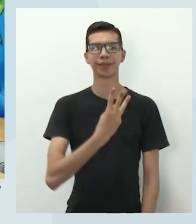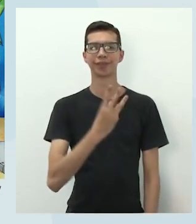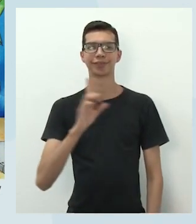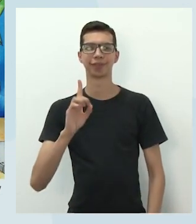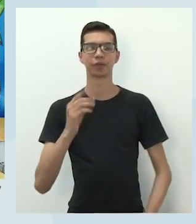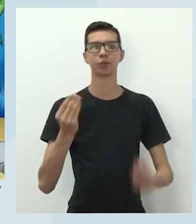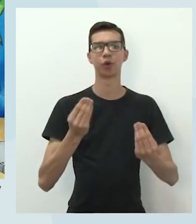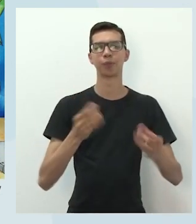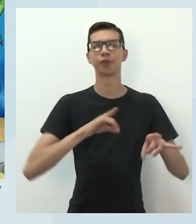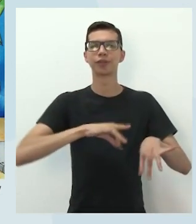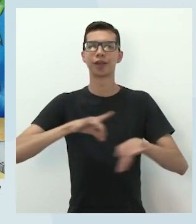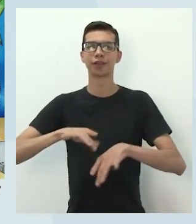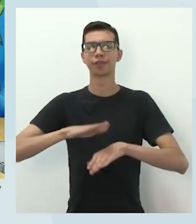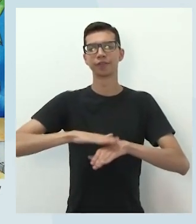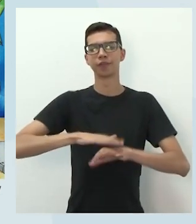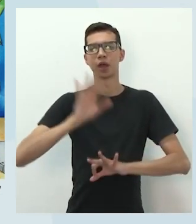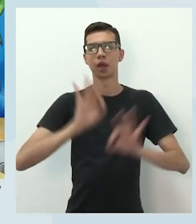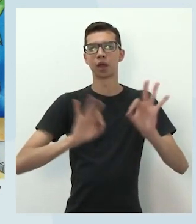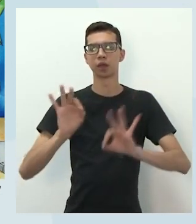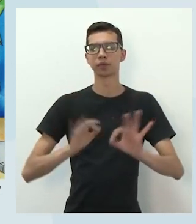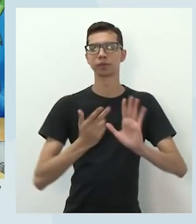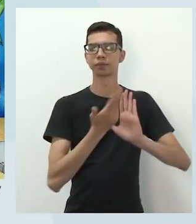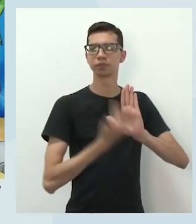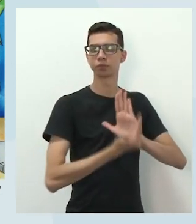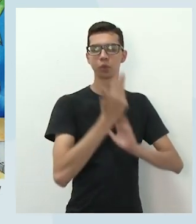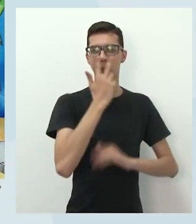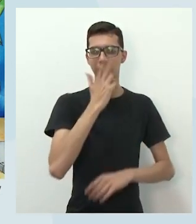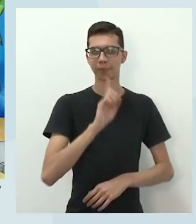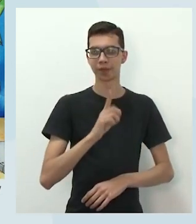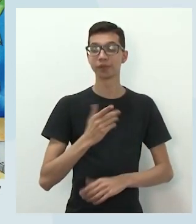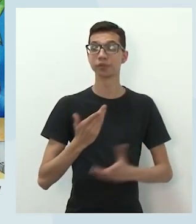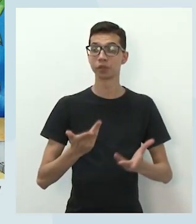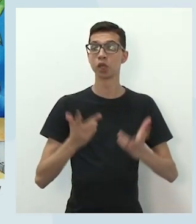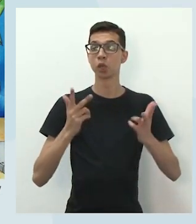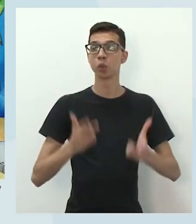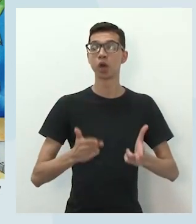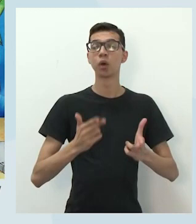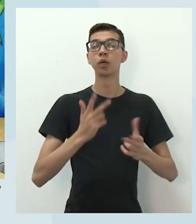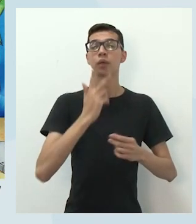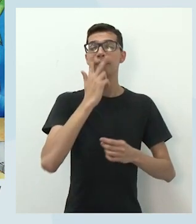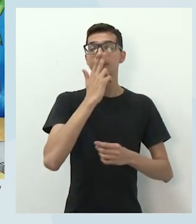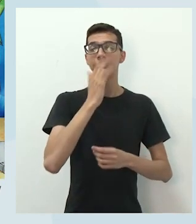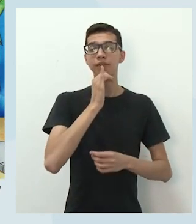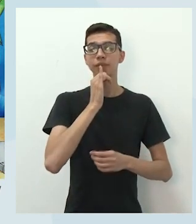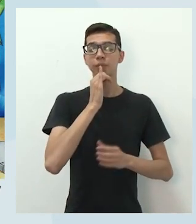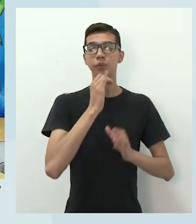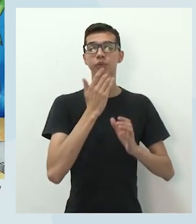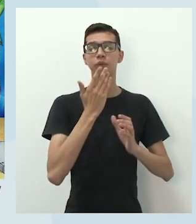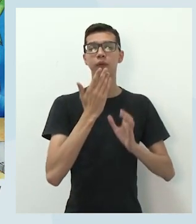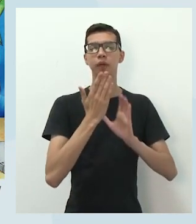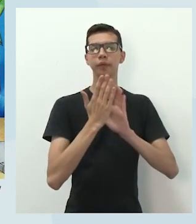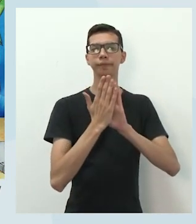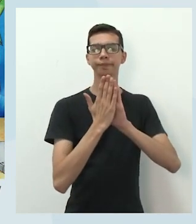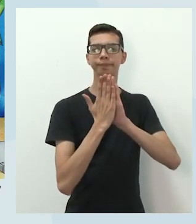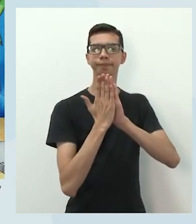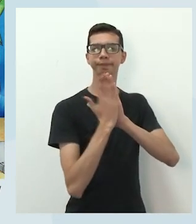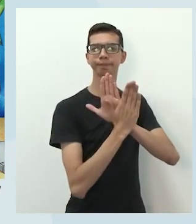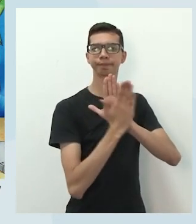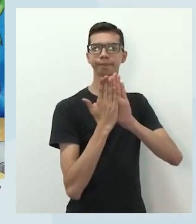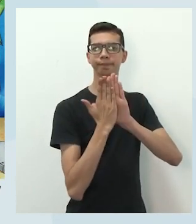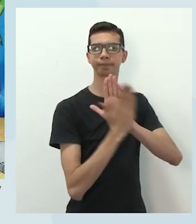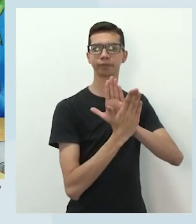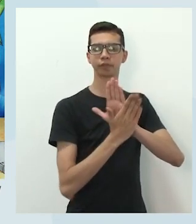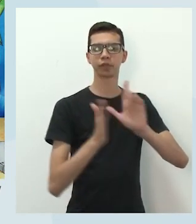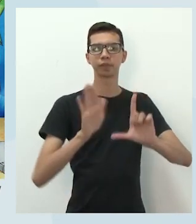ficava essa coisa estática, né? Essa coisa chapada, como o outro aluno citou, e justamente essa questão, né, de a impressão é de